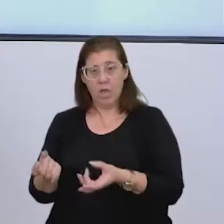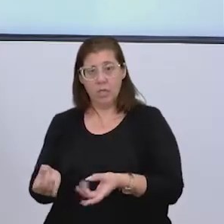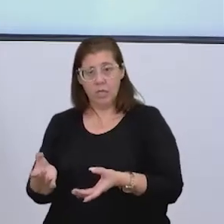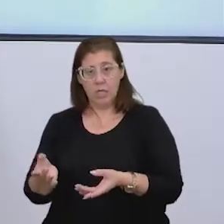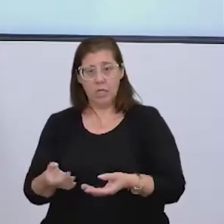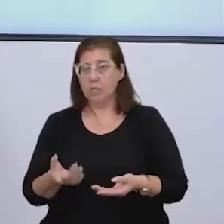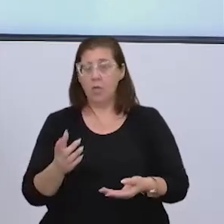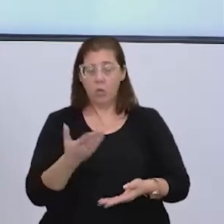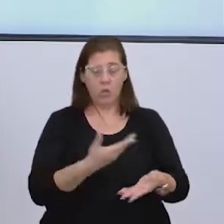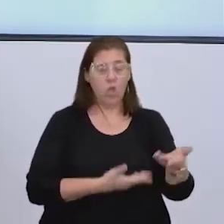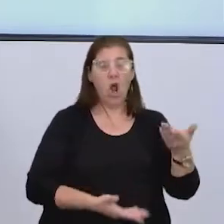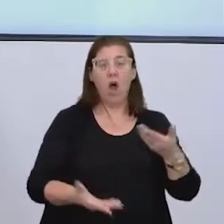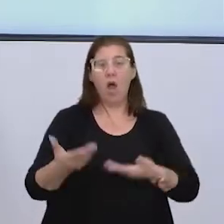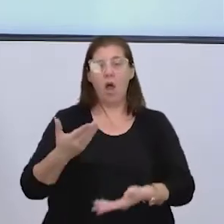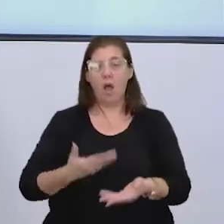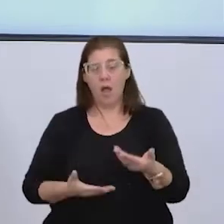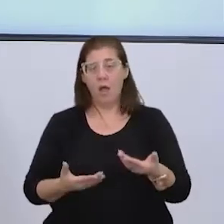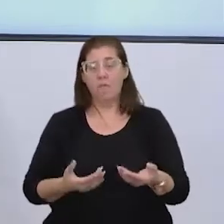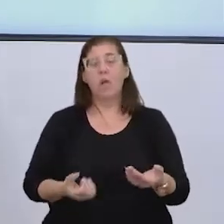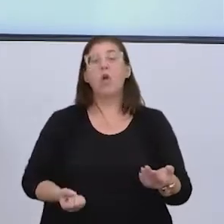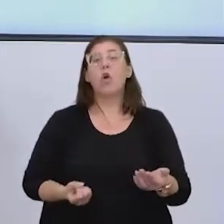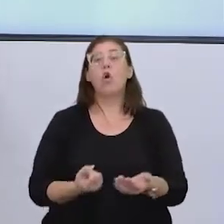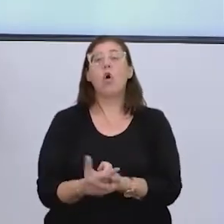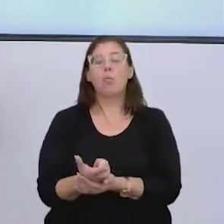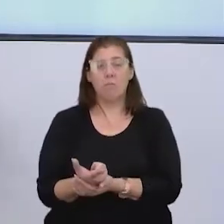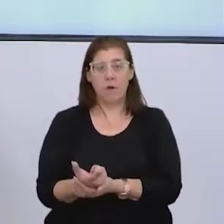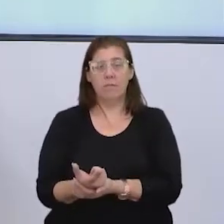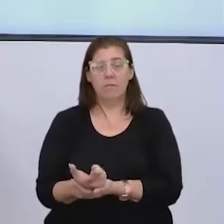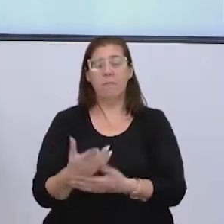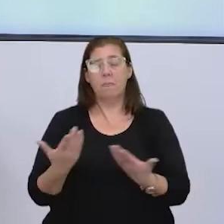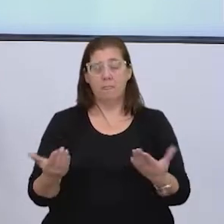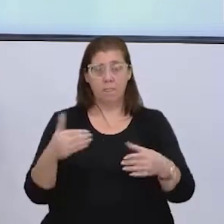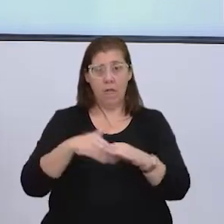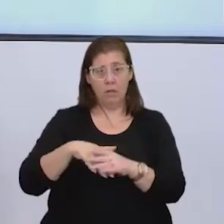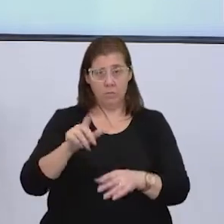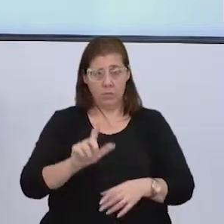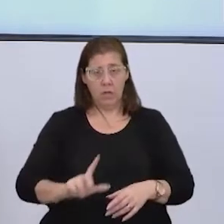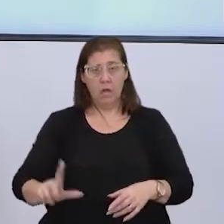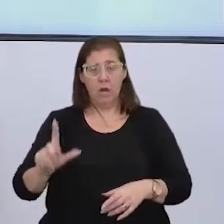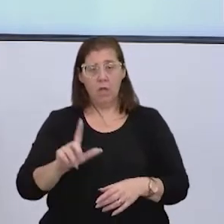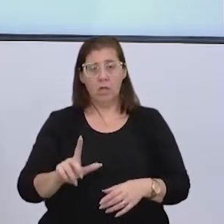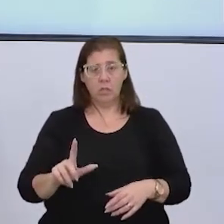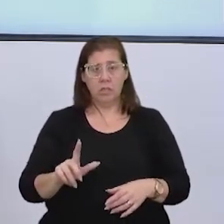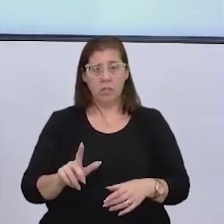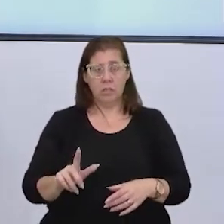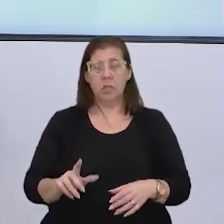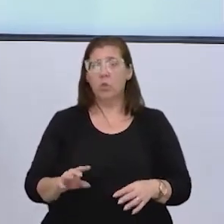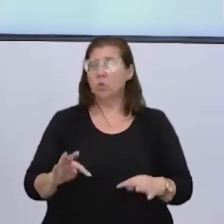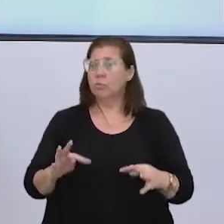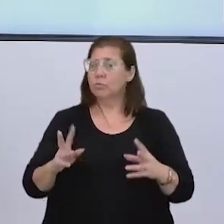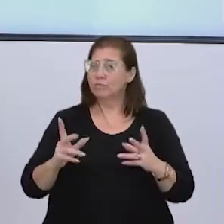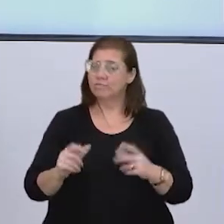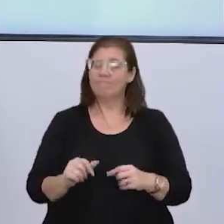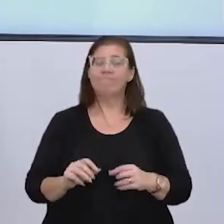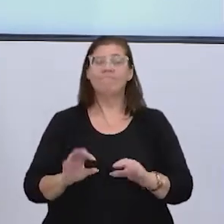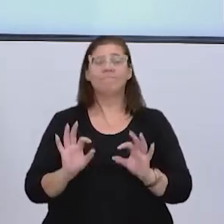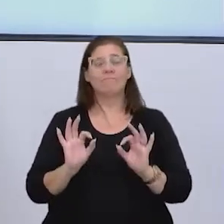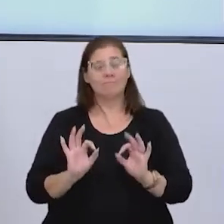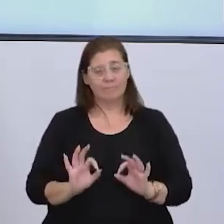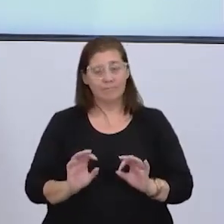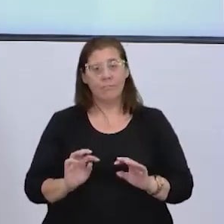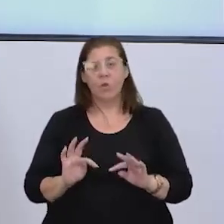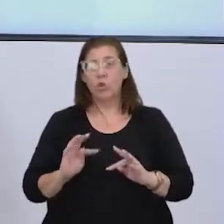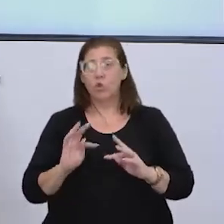troca, compra e venda. Consumo. Então, dentro dessa lógica, nada escapa desse processo, porque todos nós